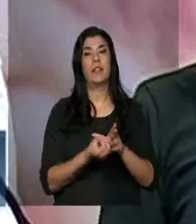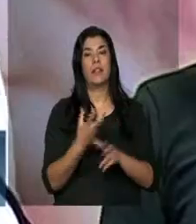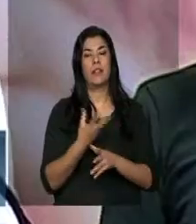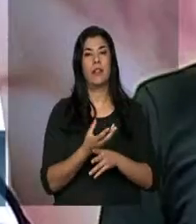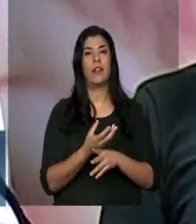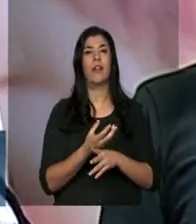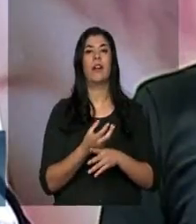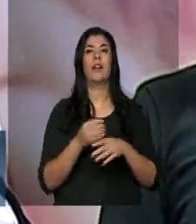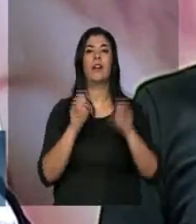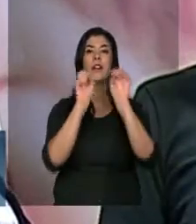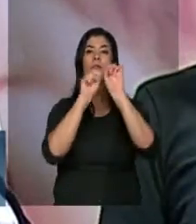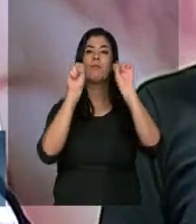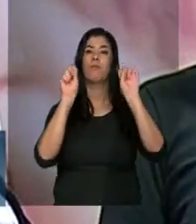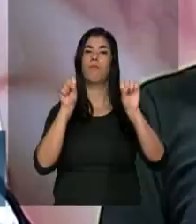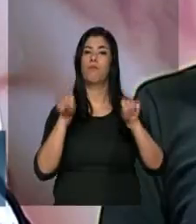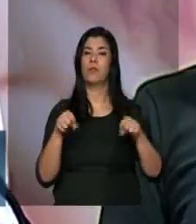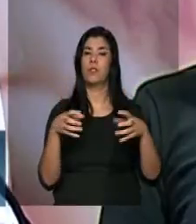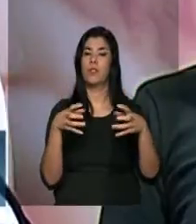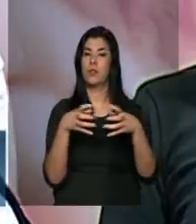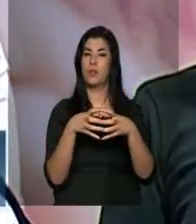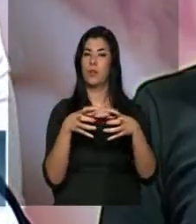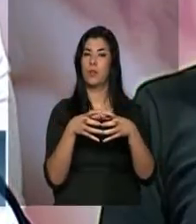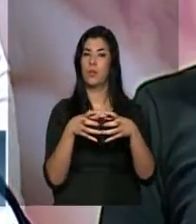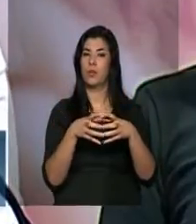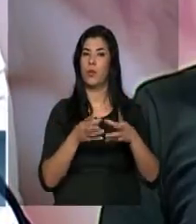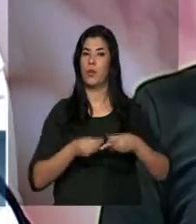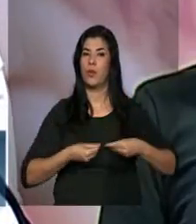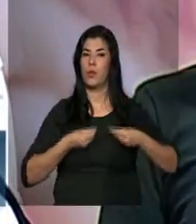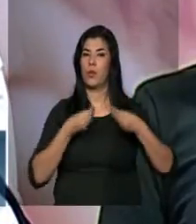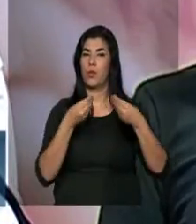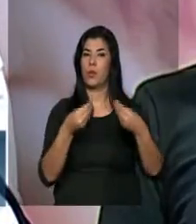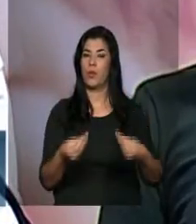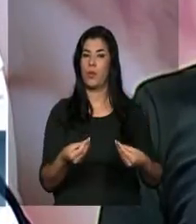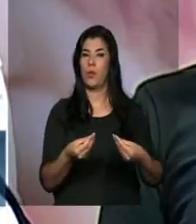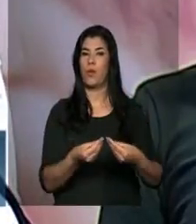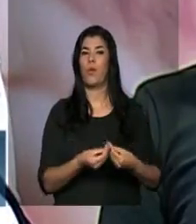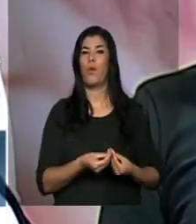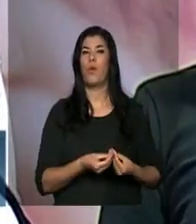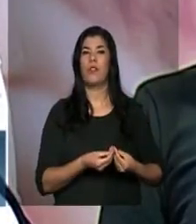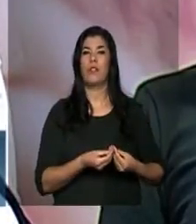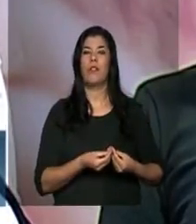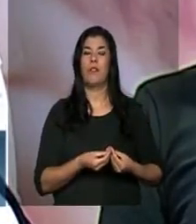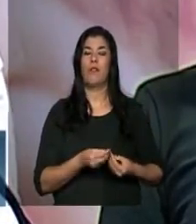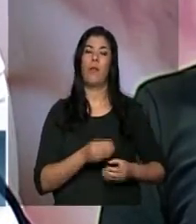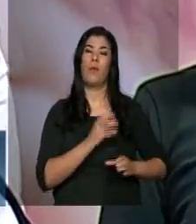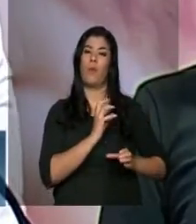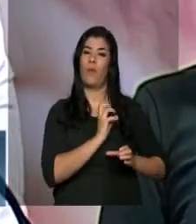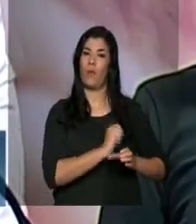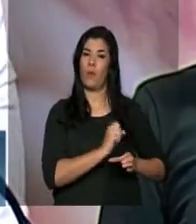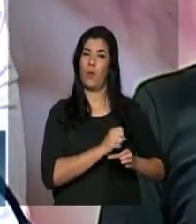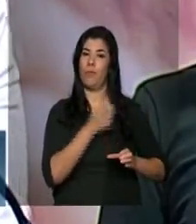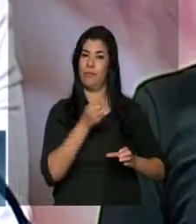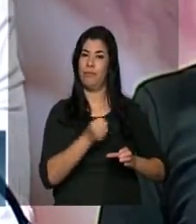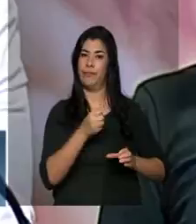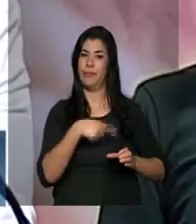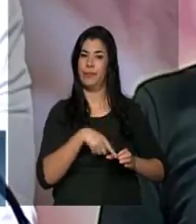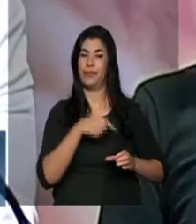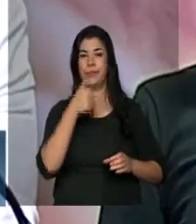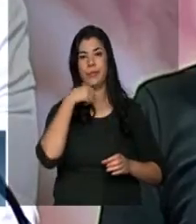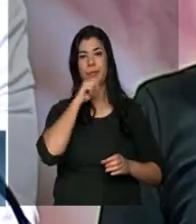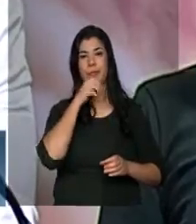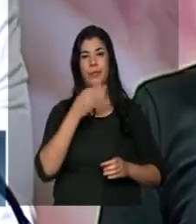brasileira de bancos de leite humano. E hoje a gente pode sentir que o impacto dessa rede, né,